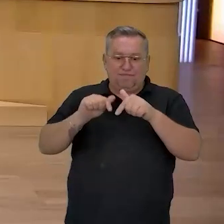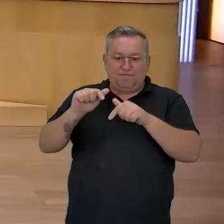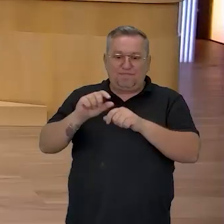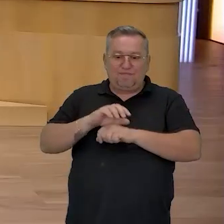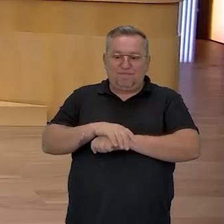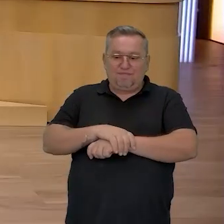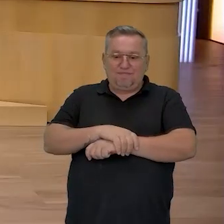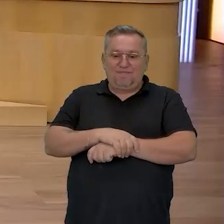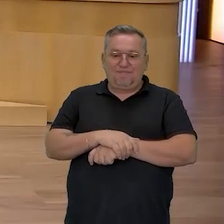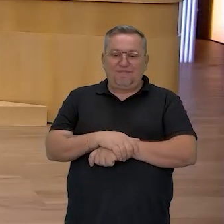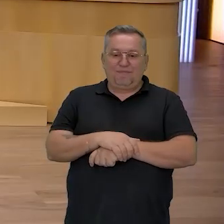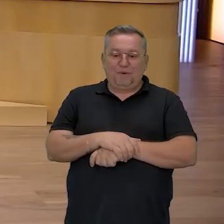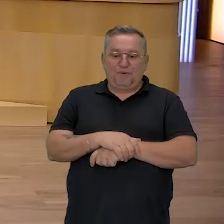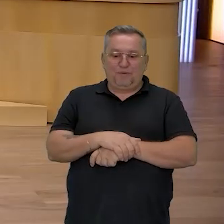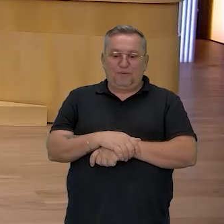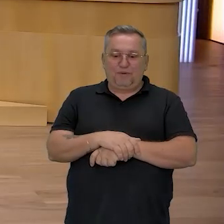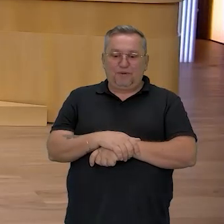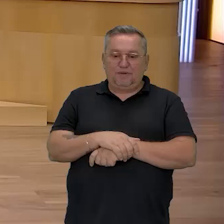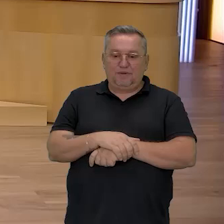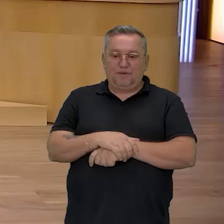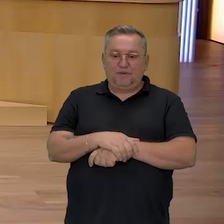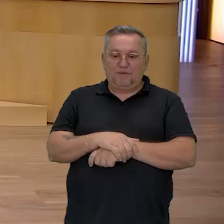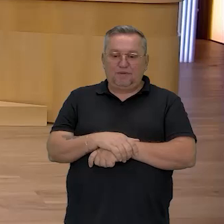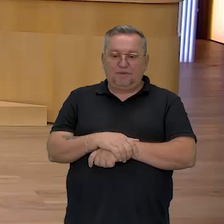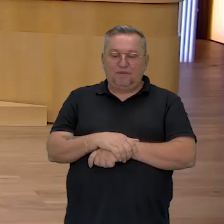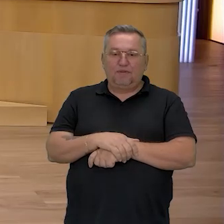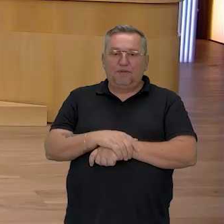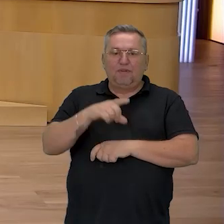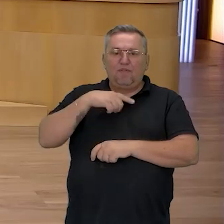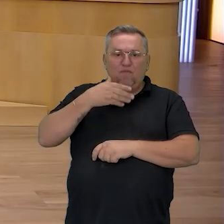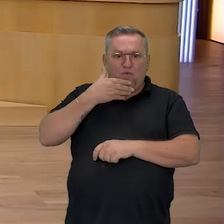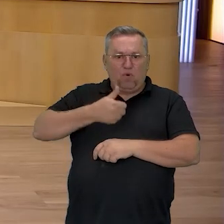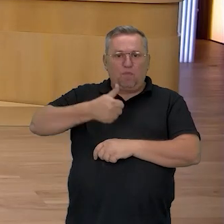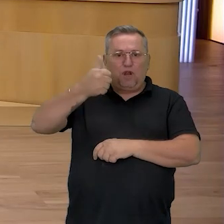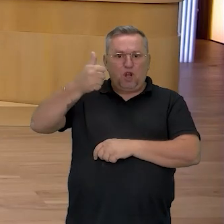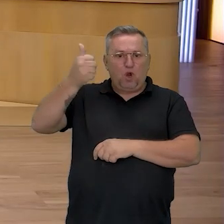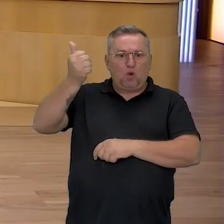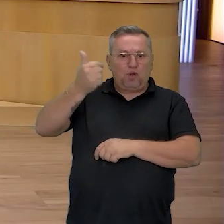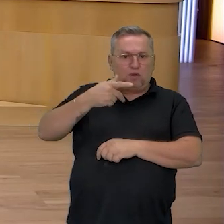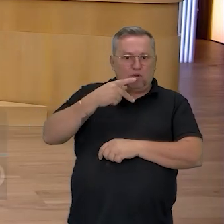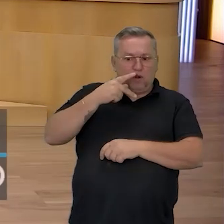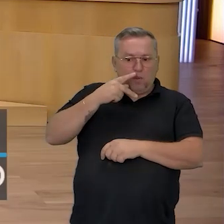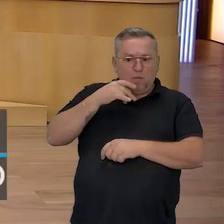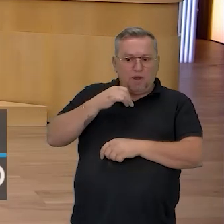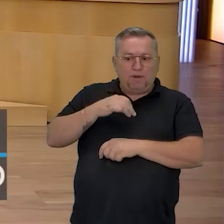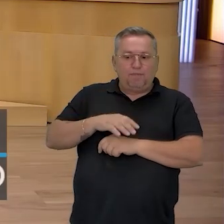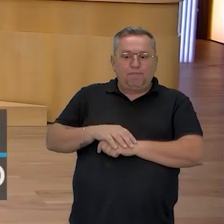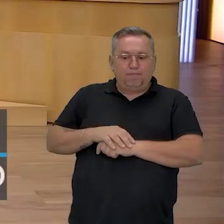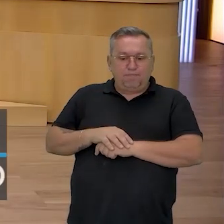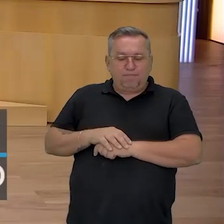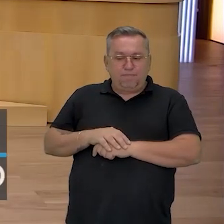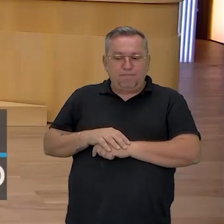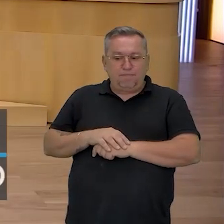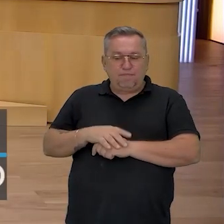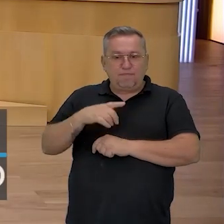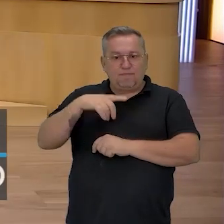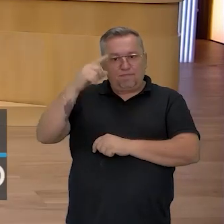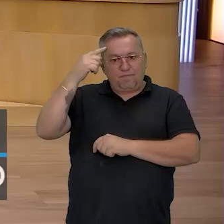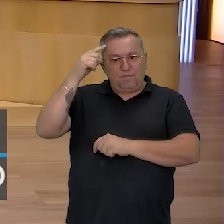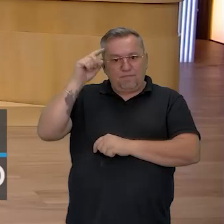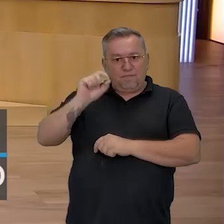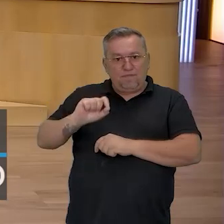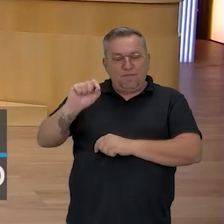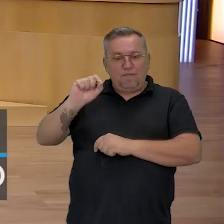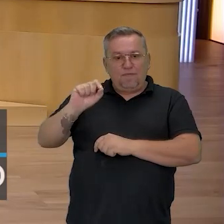novo. Mafê, a sua vida foi melhor que a do seu pai? A gente pode pensar essa questão